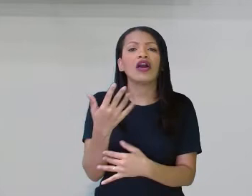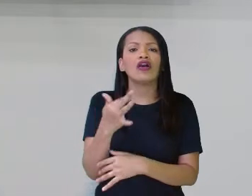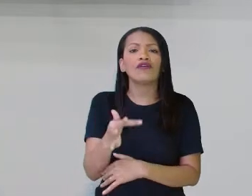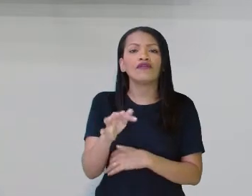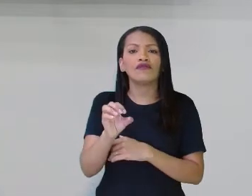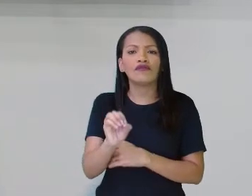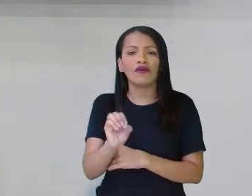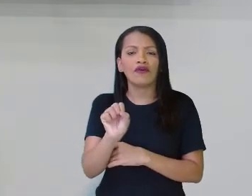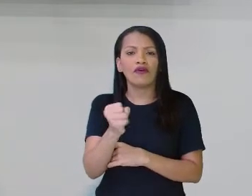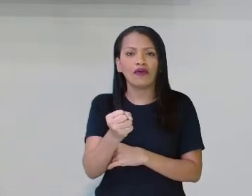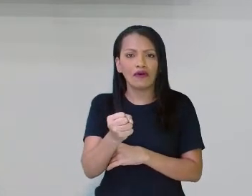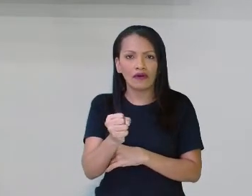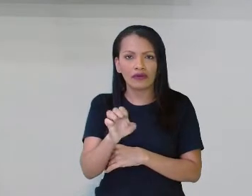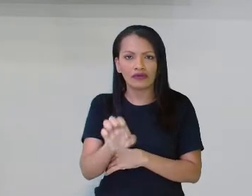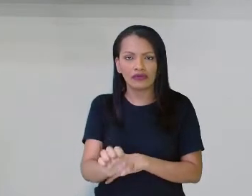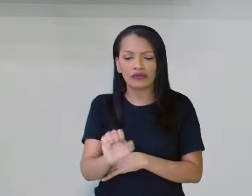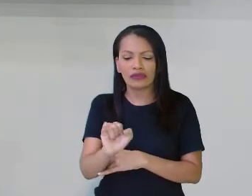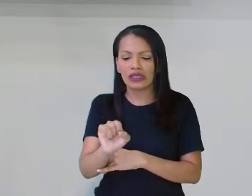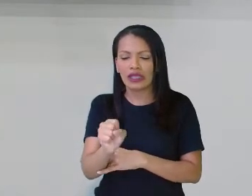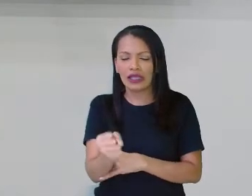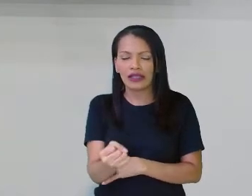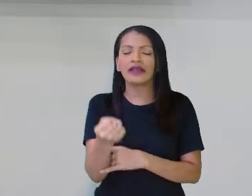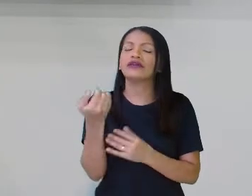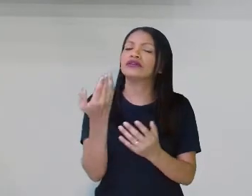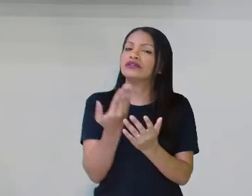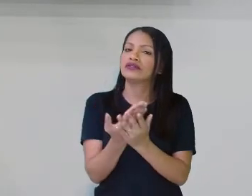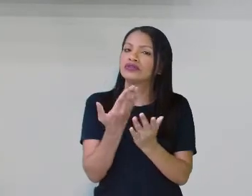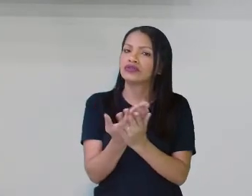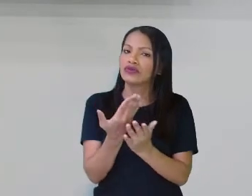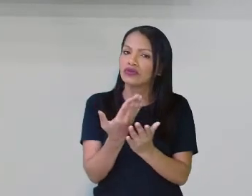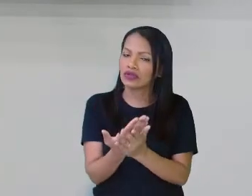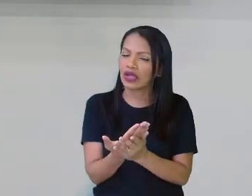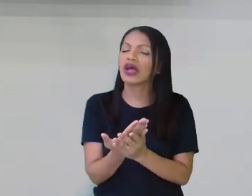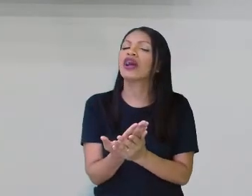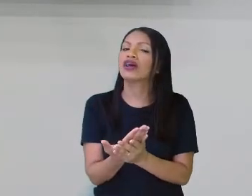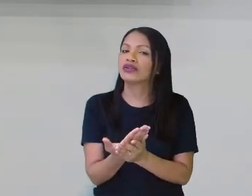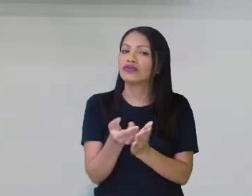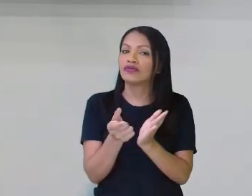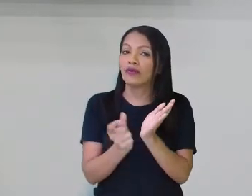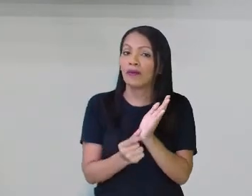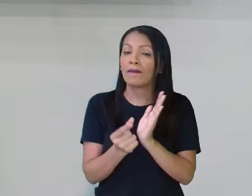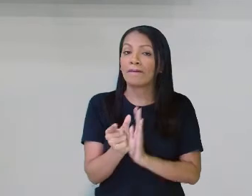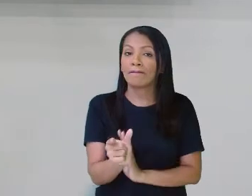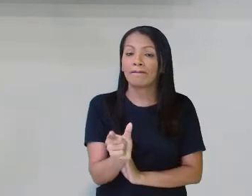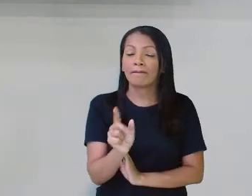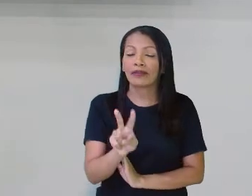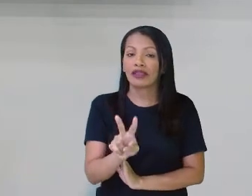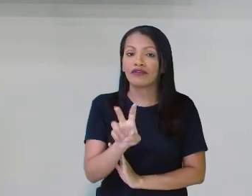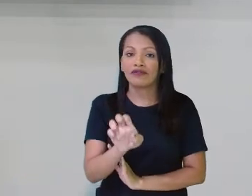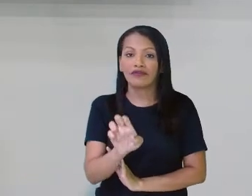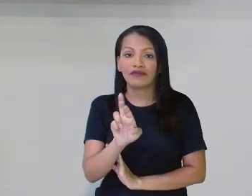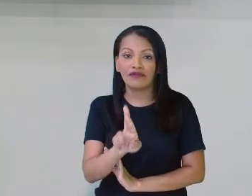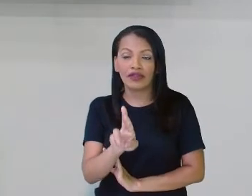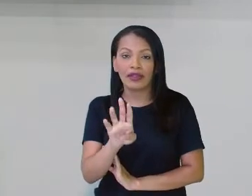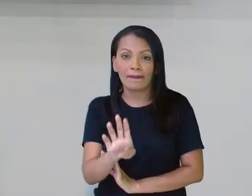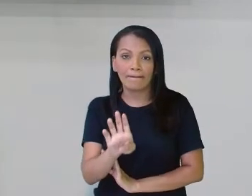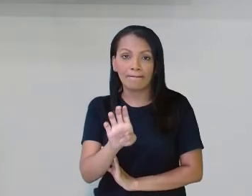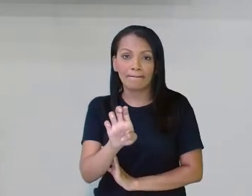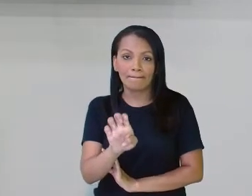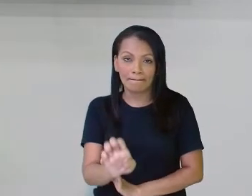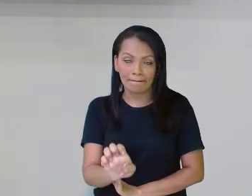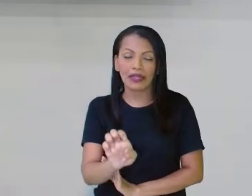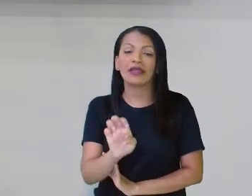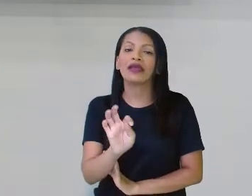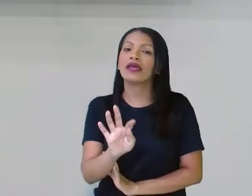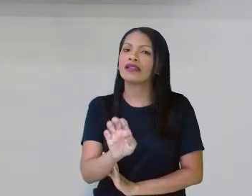dizer para vocês, olha, já que nós estamos estudando verbete de dicionário, procure aí fóssil no dicionário. Mas eu vou dar só uma dica. Quando